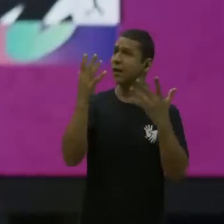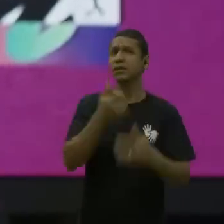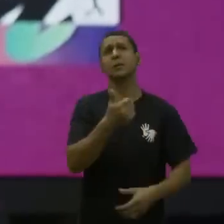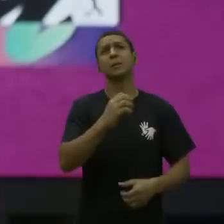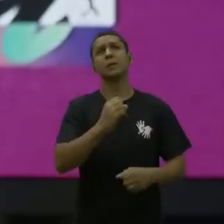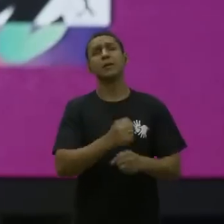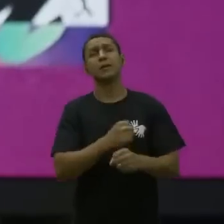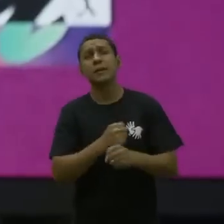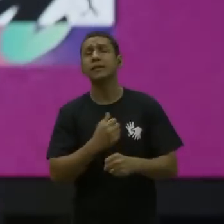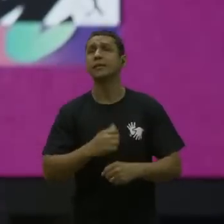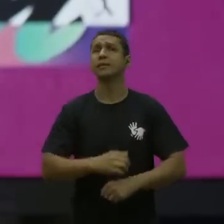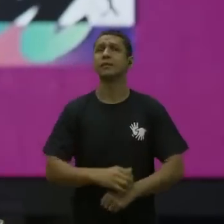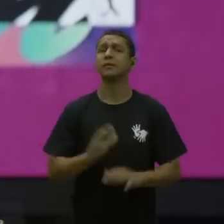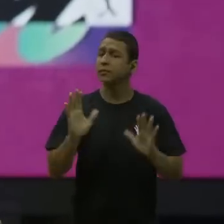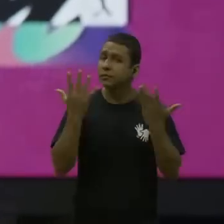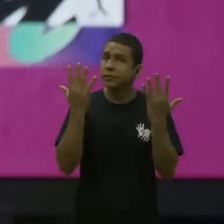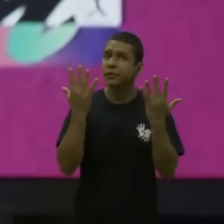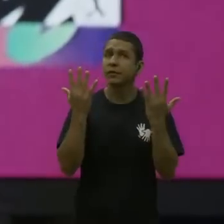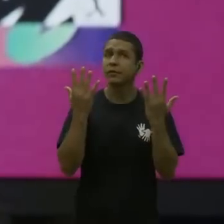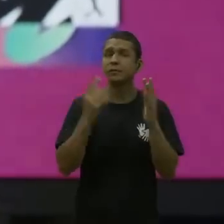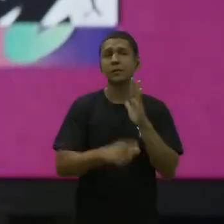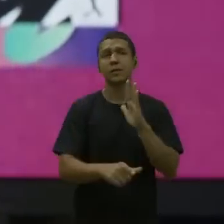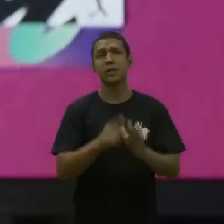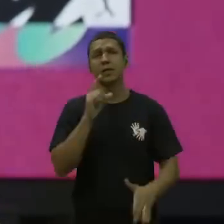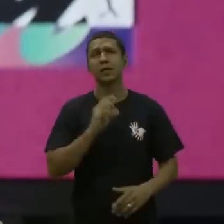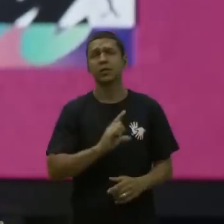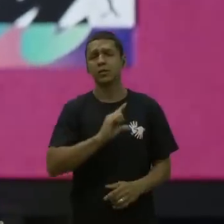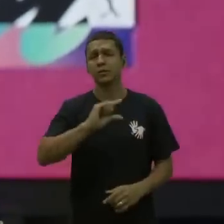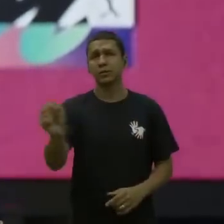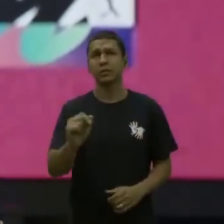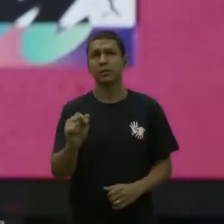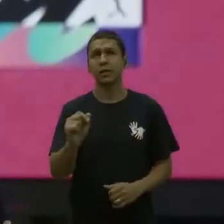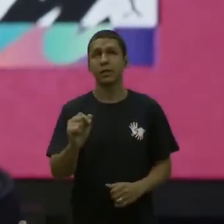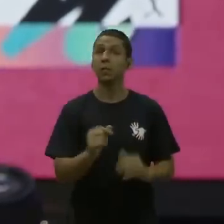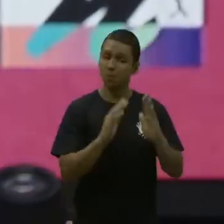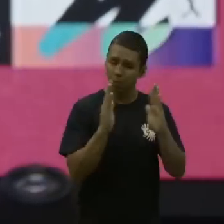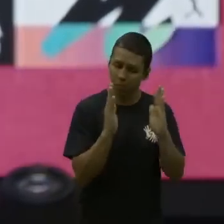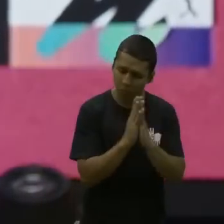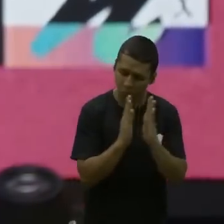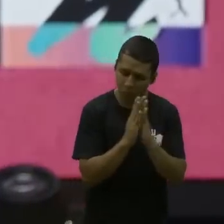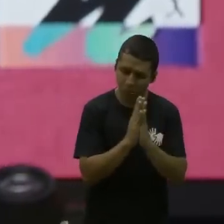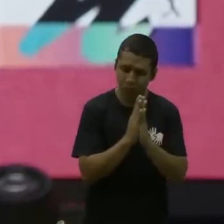anos. E antes de sair, nós fizemos uma oração lá em casa.